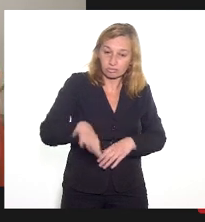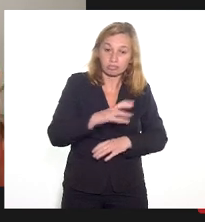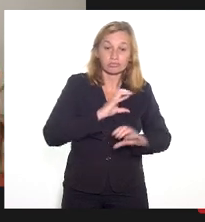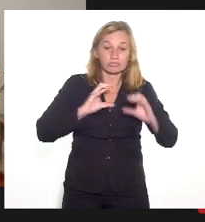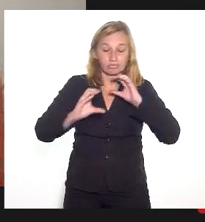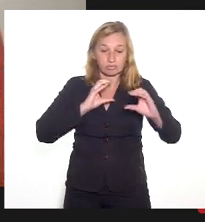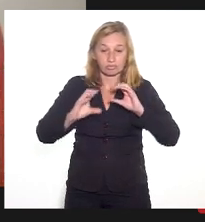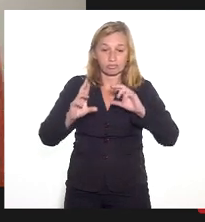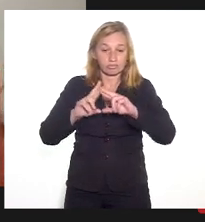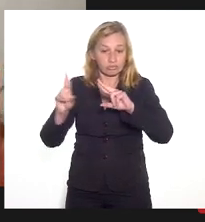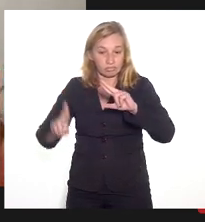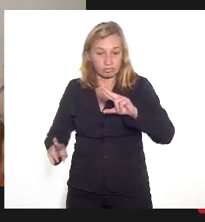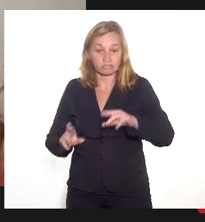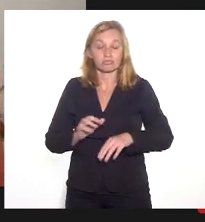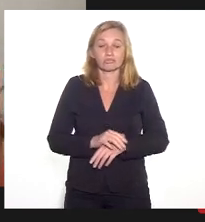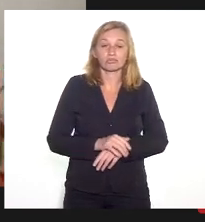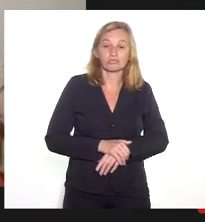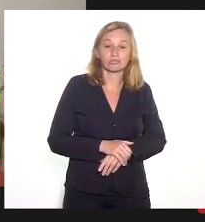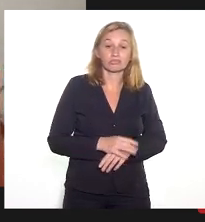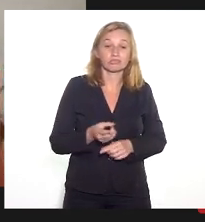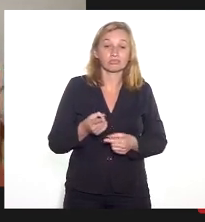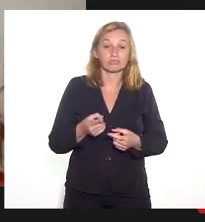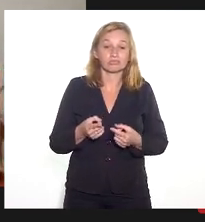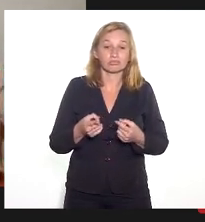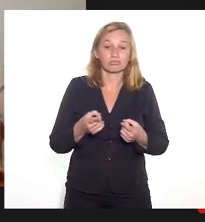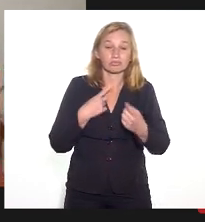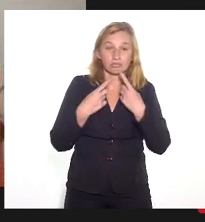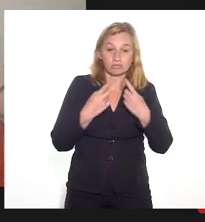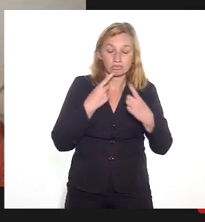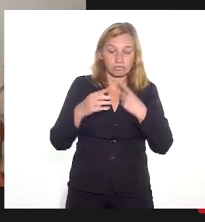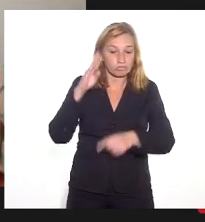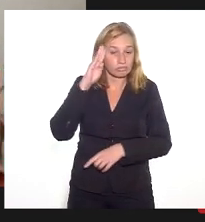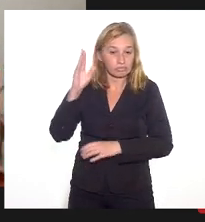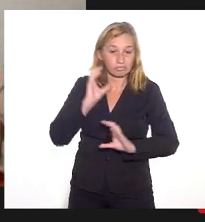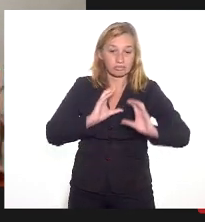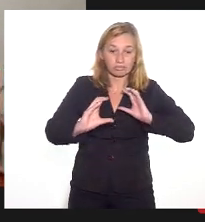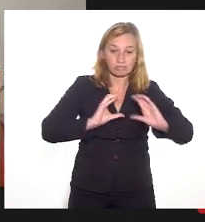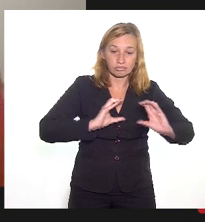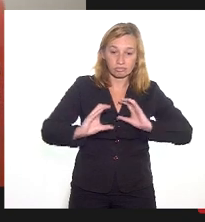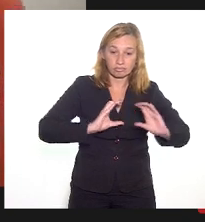UFRJ, correspondendo, inclusive, a um debate fundamental